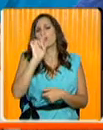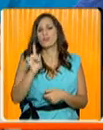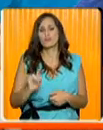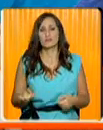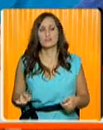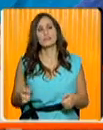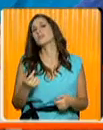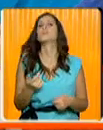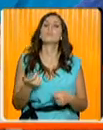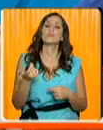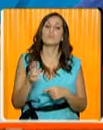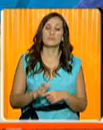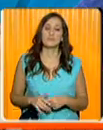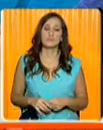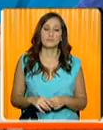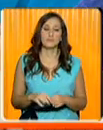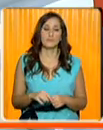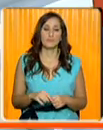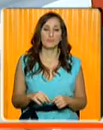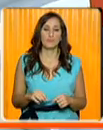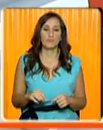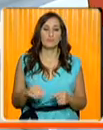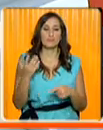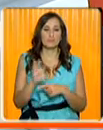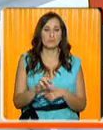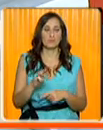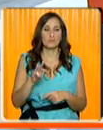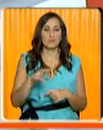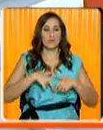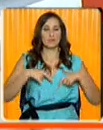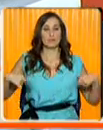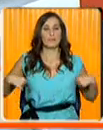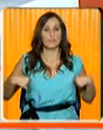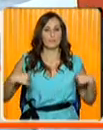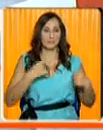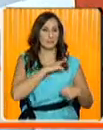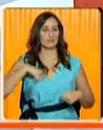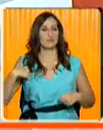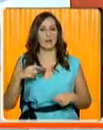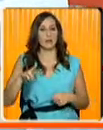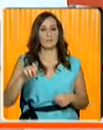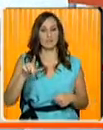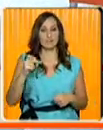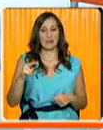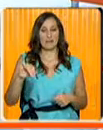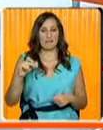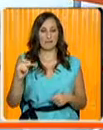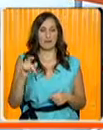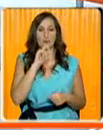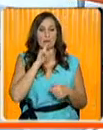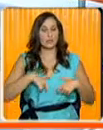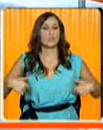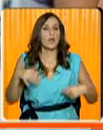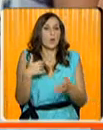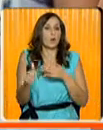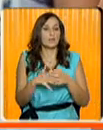a camisola da Melania hoje... Que eu também falo disso, não é? O teu top. Exatamente. Não dá com todos os sutiãs. Exatamente. Não se pode pôr